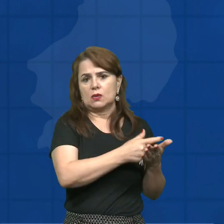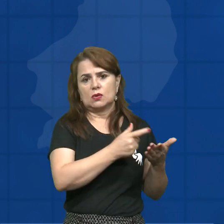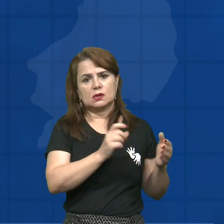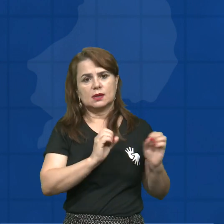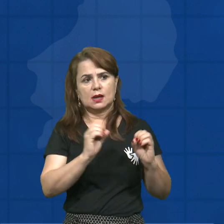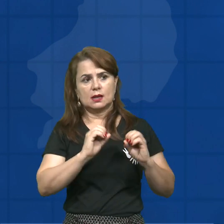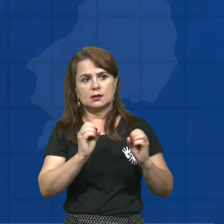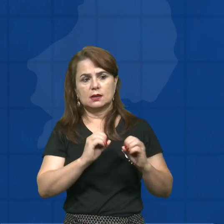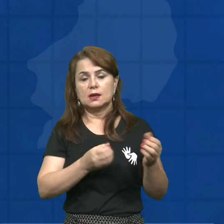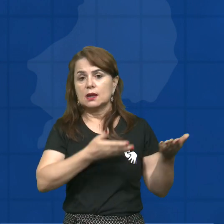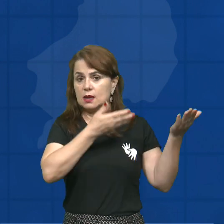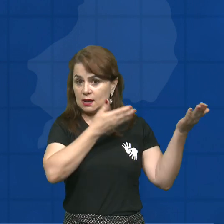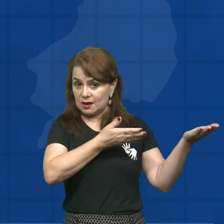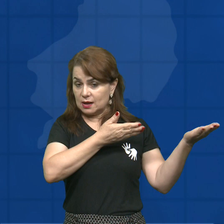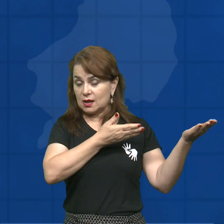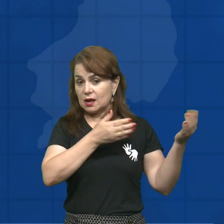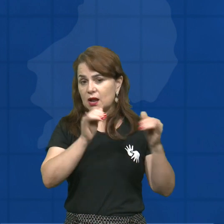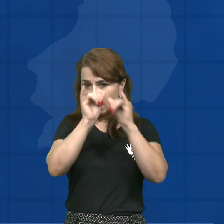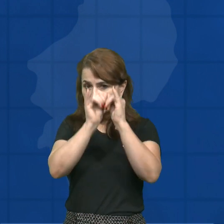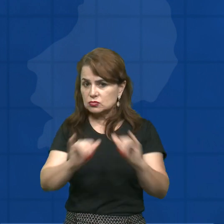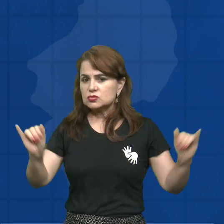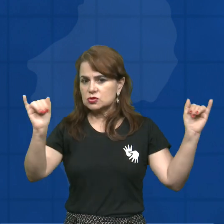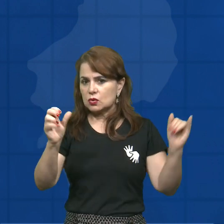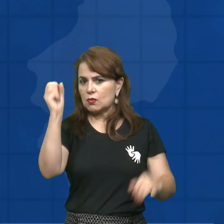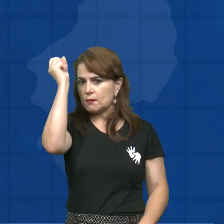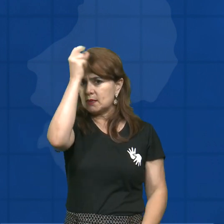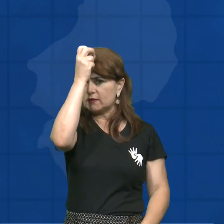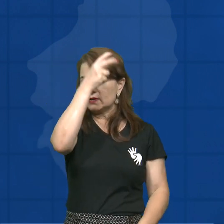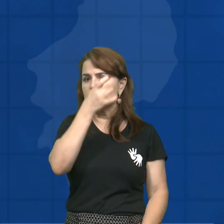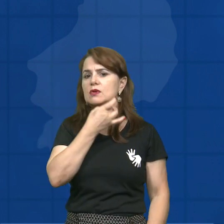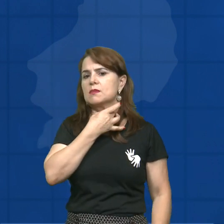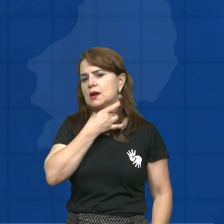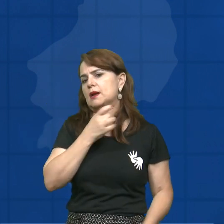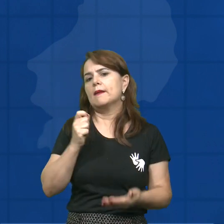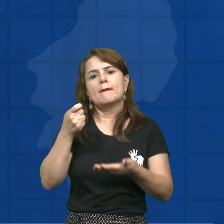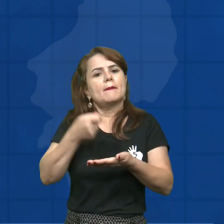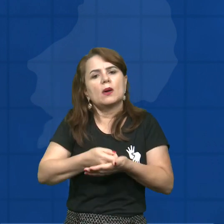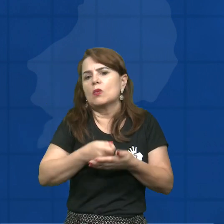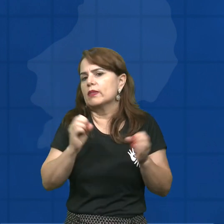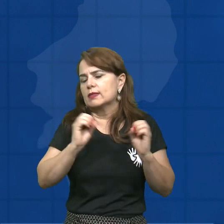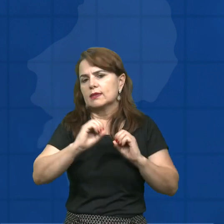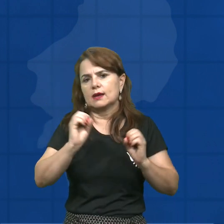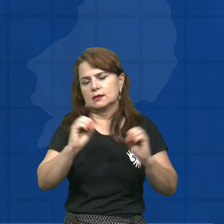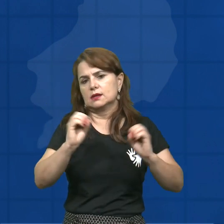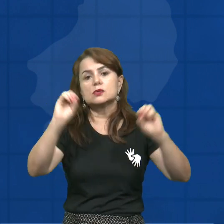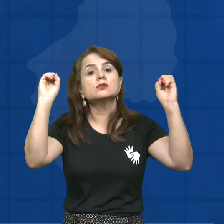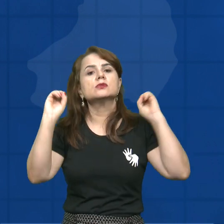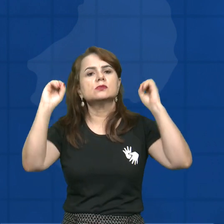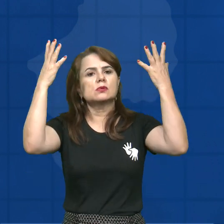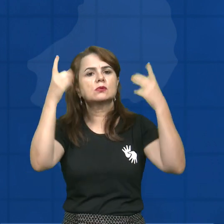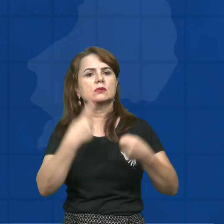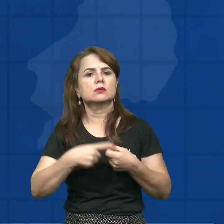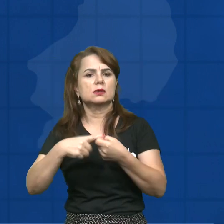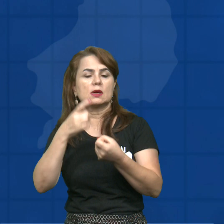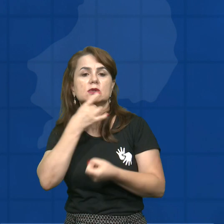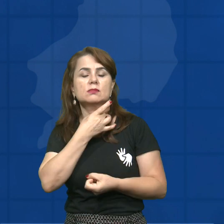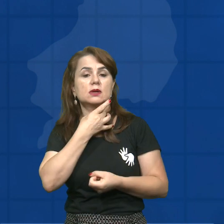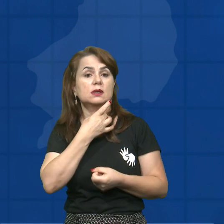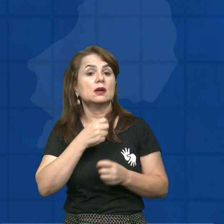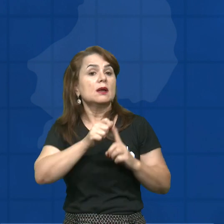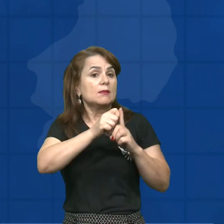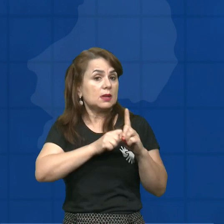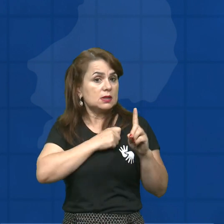Barbosa apontam calote da prefeitura e cobram pagamento de show realizado em Marília. Foi em agosto o show.